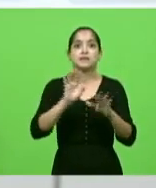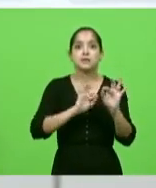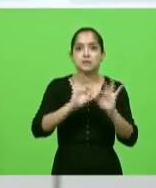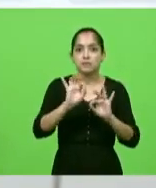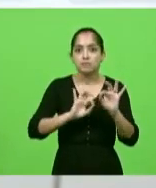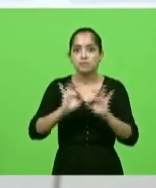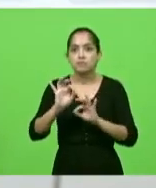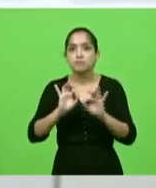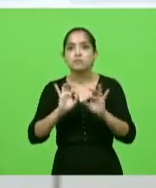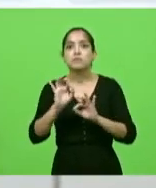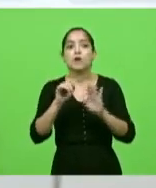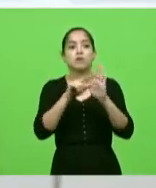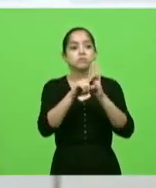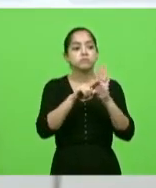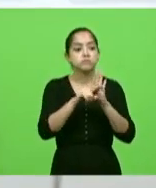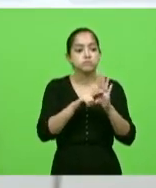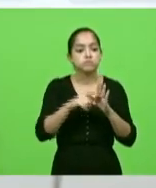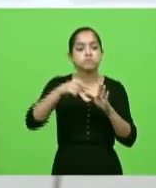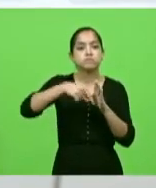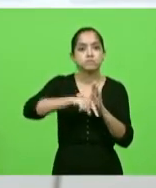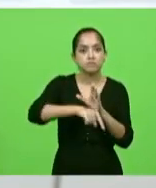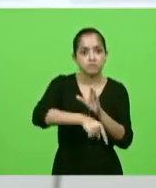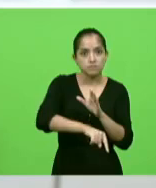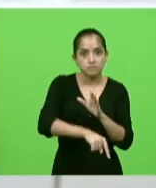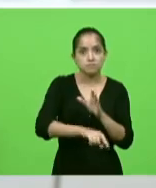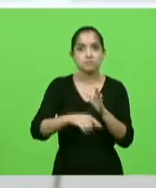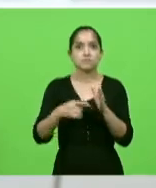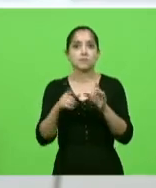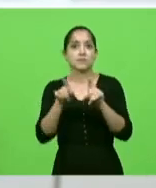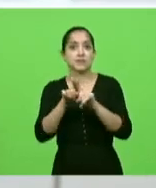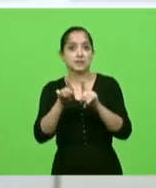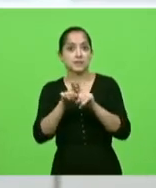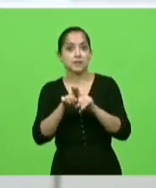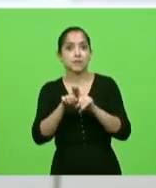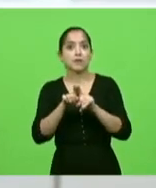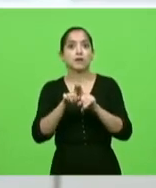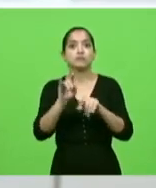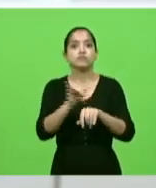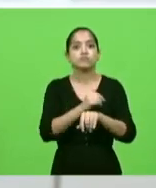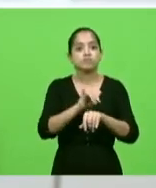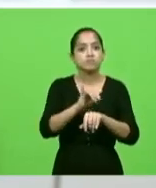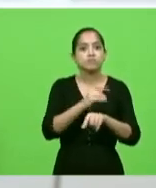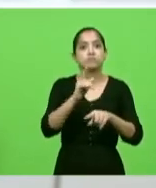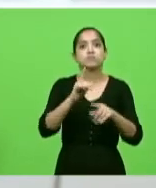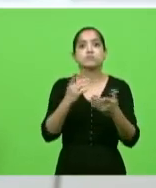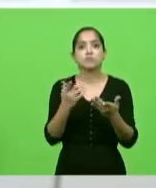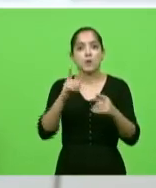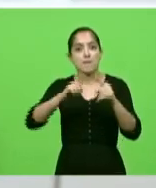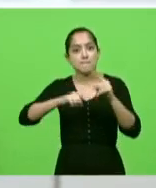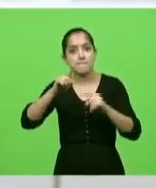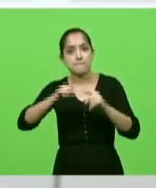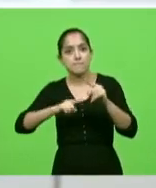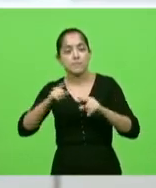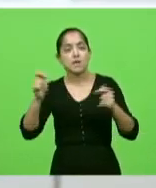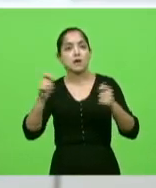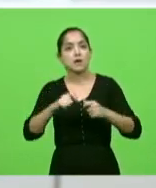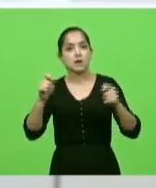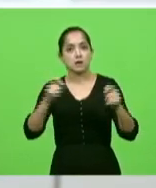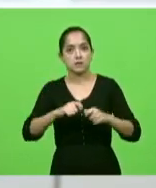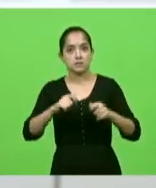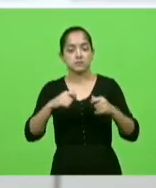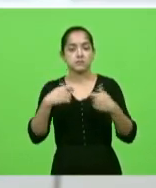providências aprofundamento em instrumentalizar ações se possa conceder